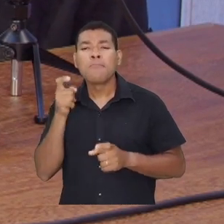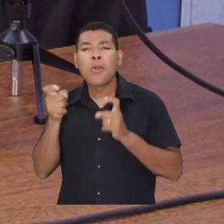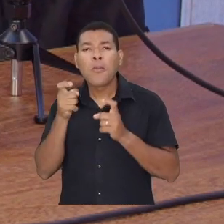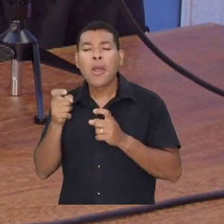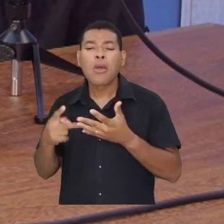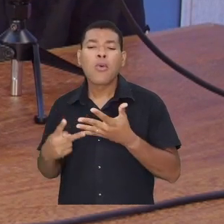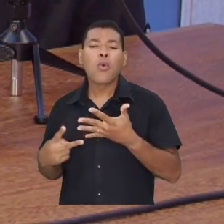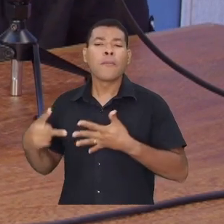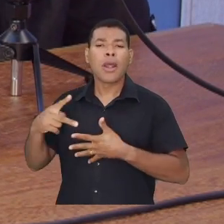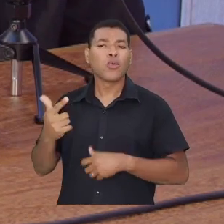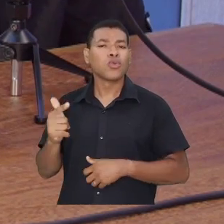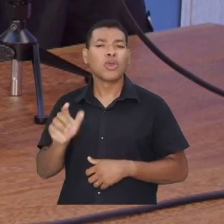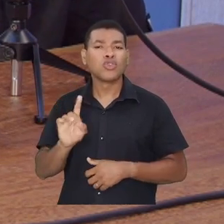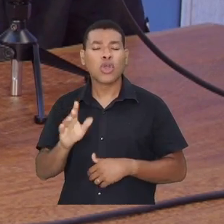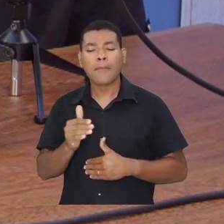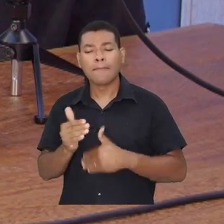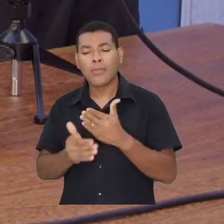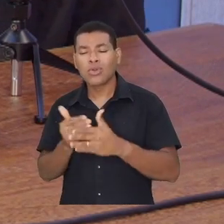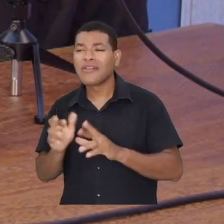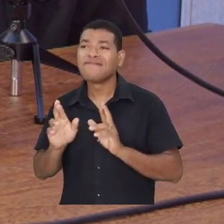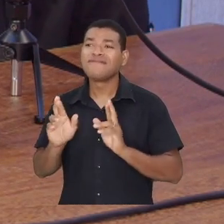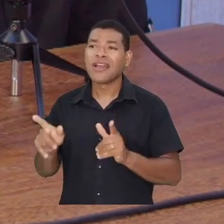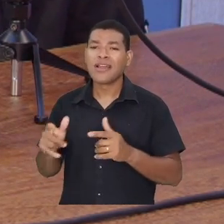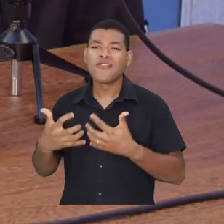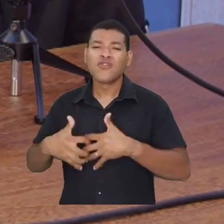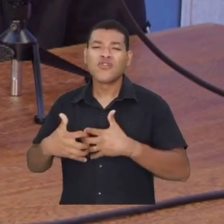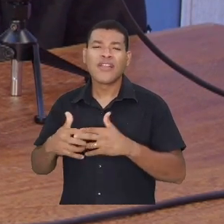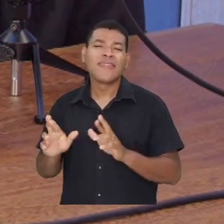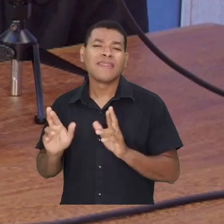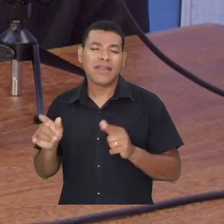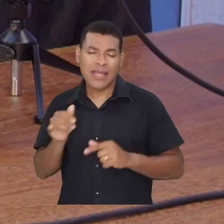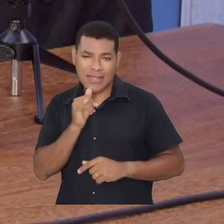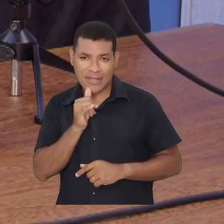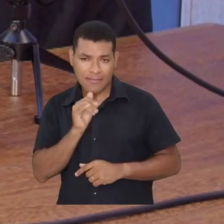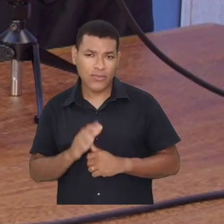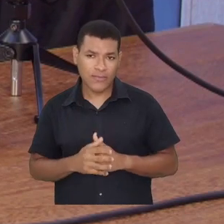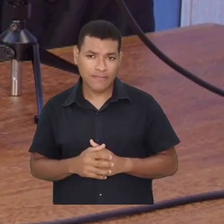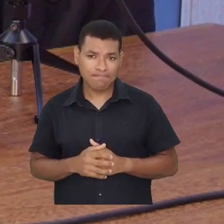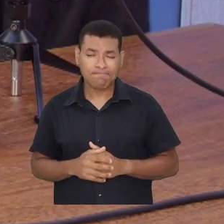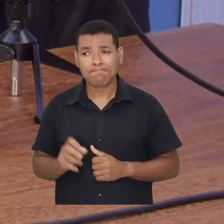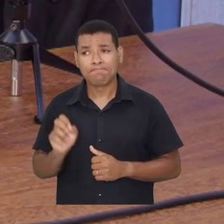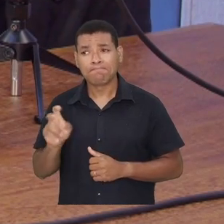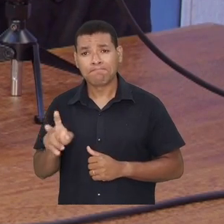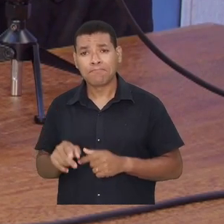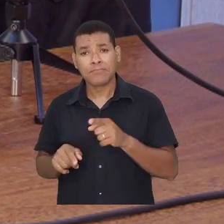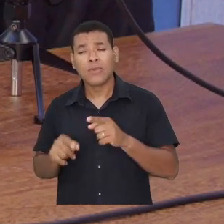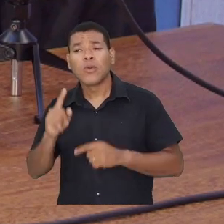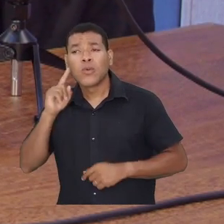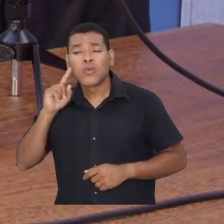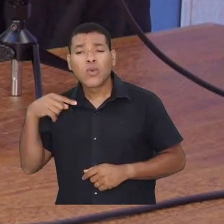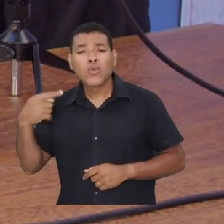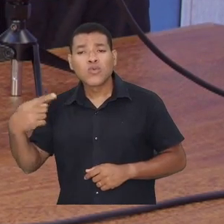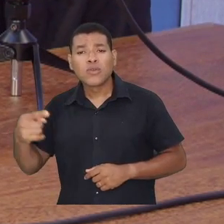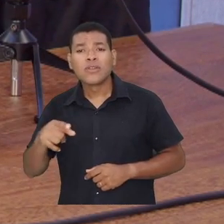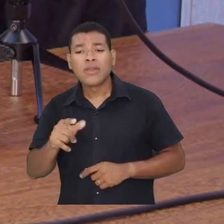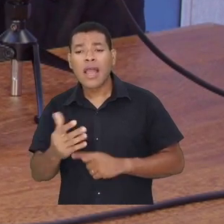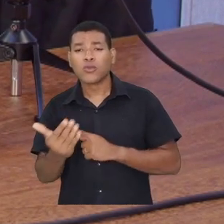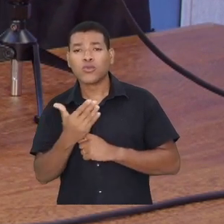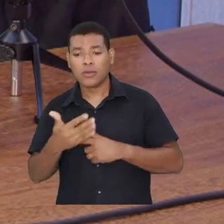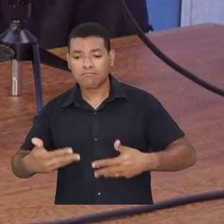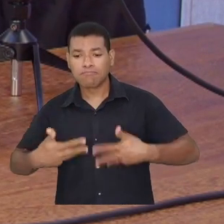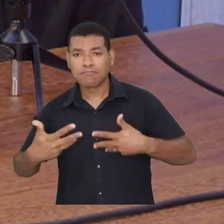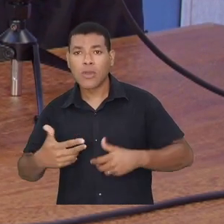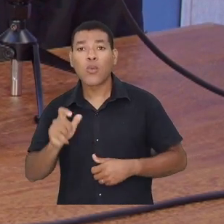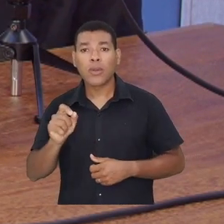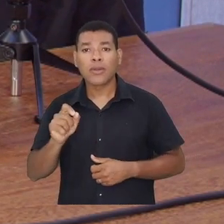número um. Ou de repente é um processo diferente, ou funciona de alguma forma diferente. Ok. No dia a dia, o que vai te motivar?